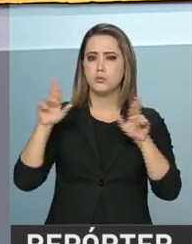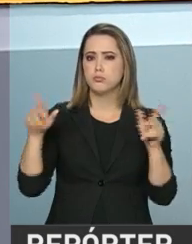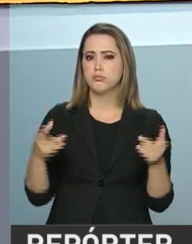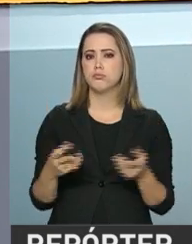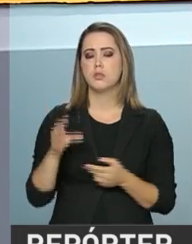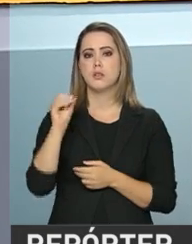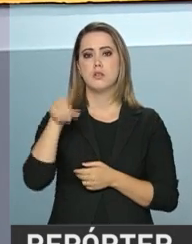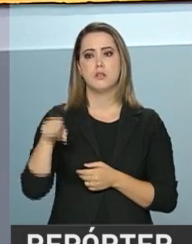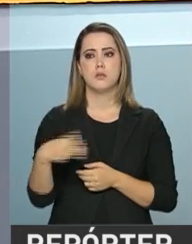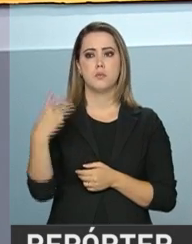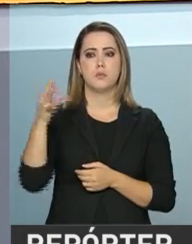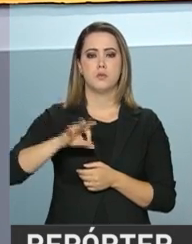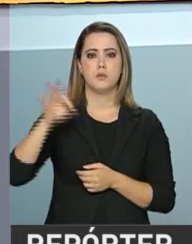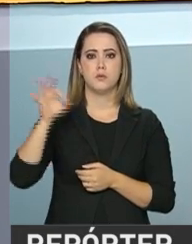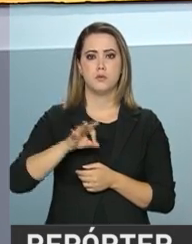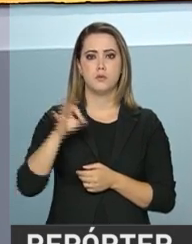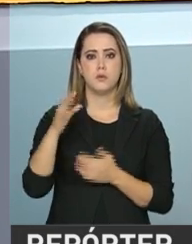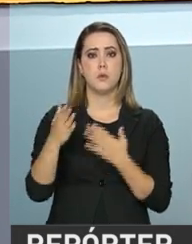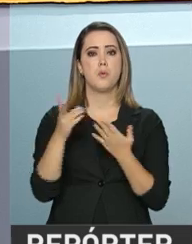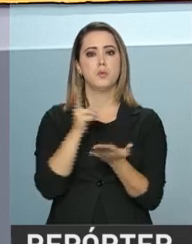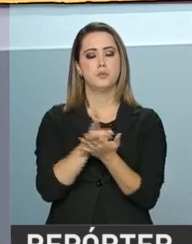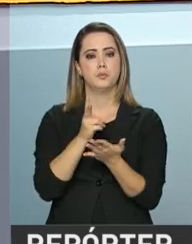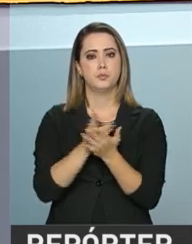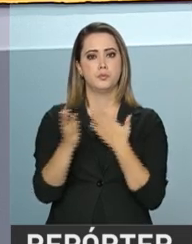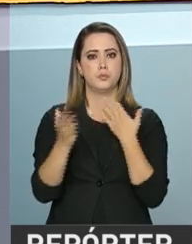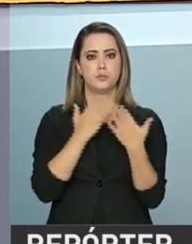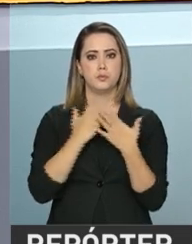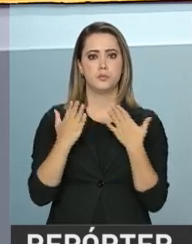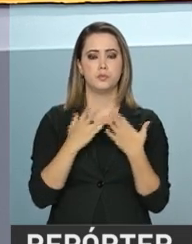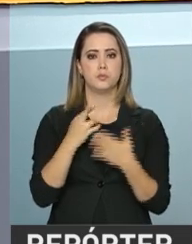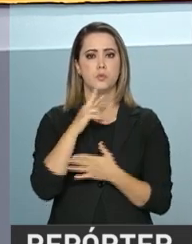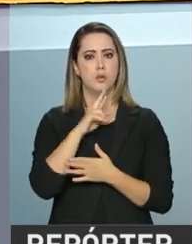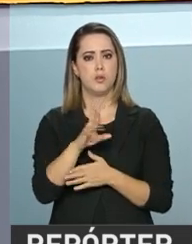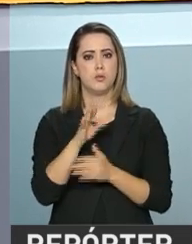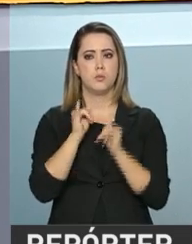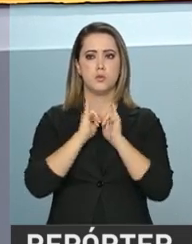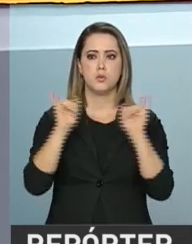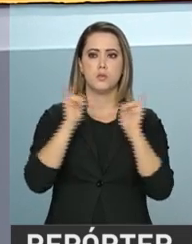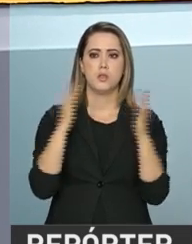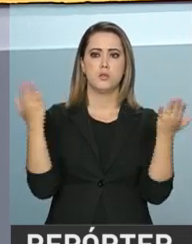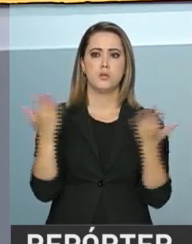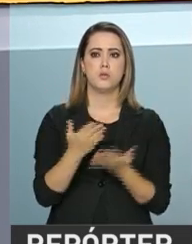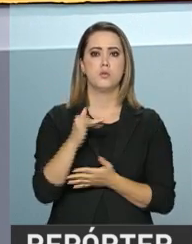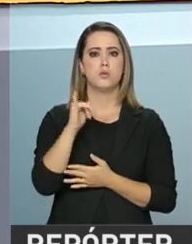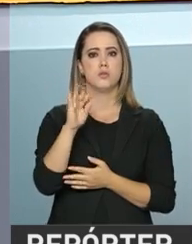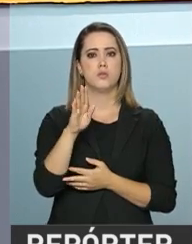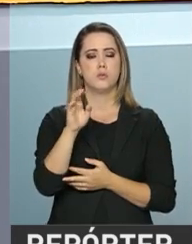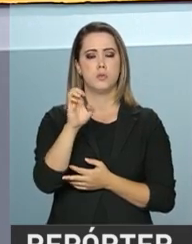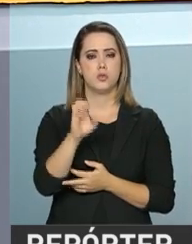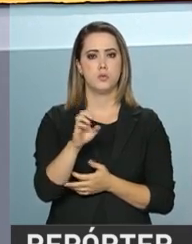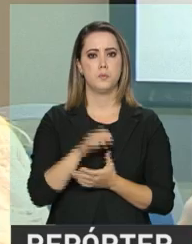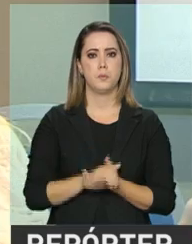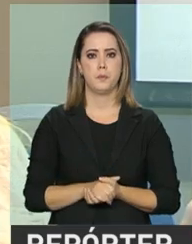com 0,3% na mesma comparação. O resultado foi divulgado hoje pelo IBGE.